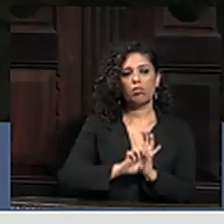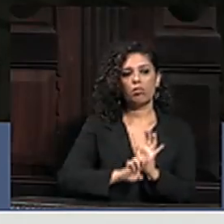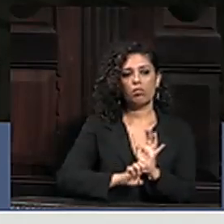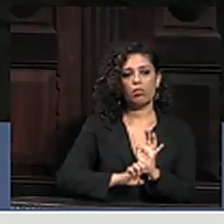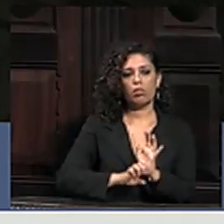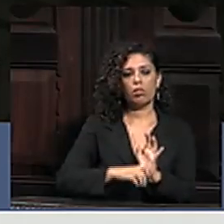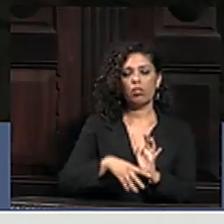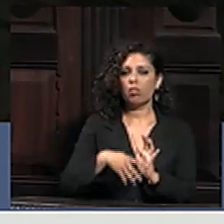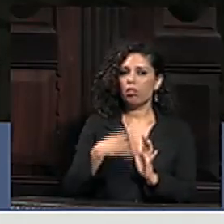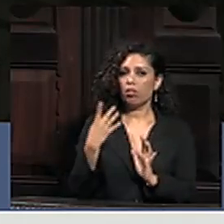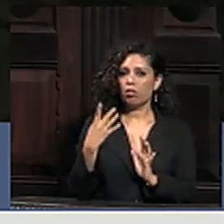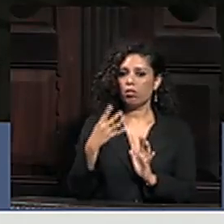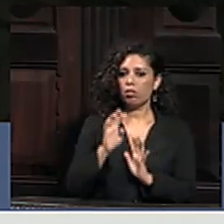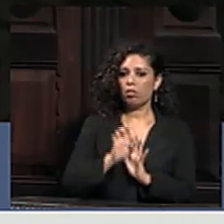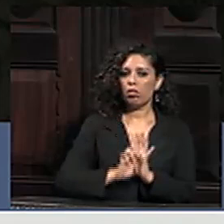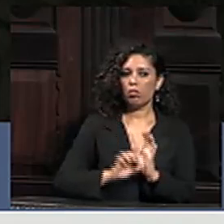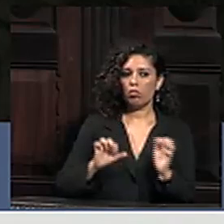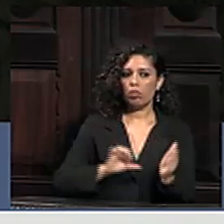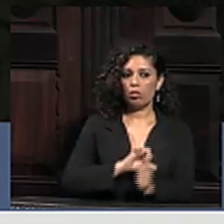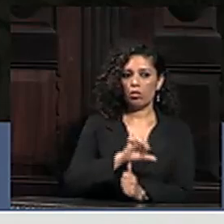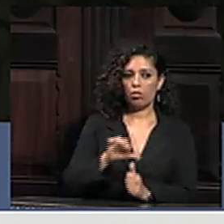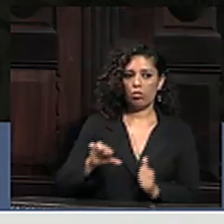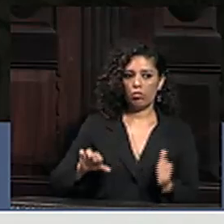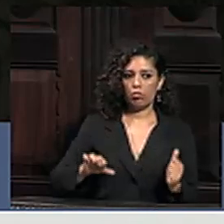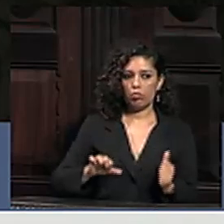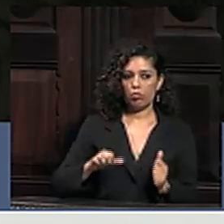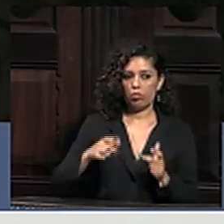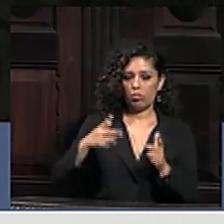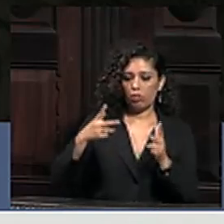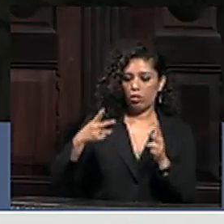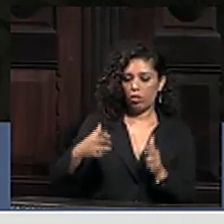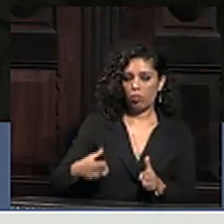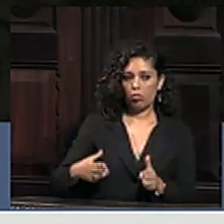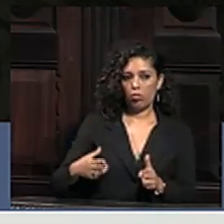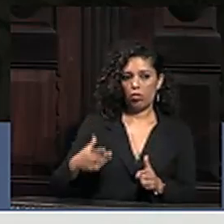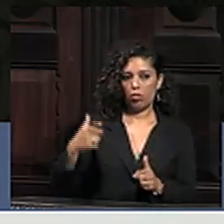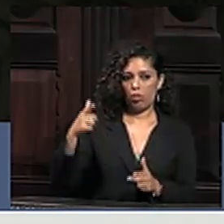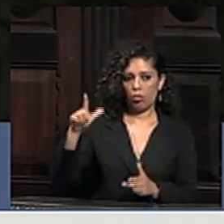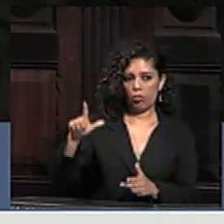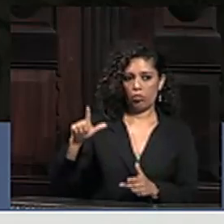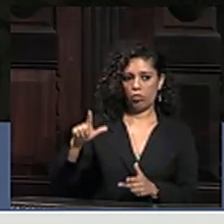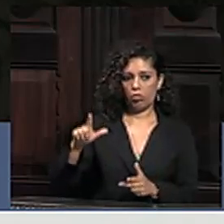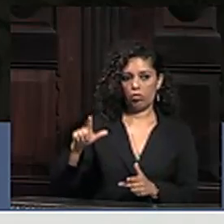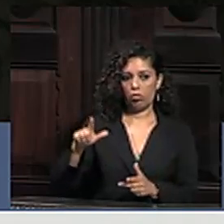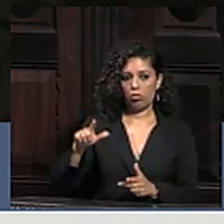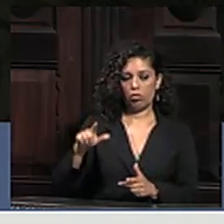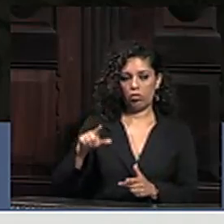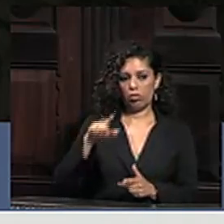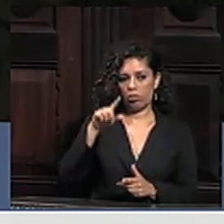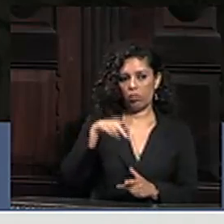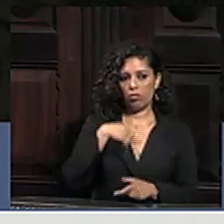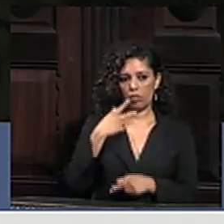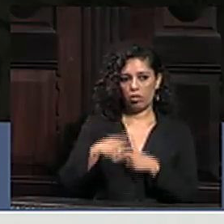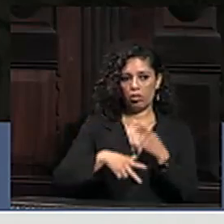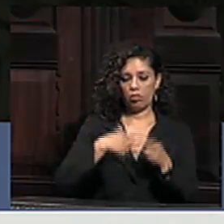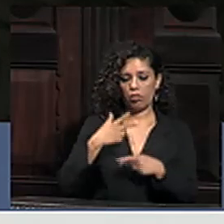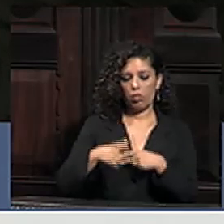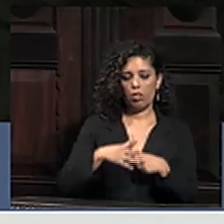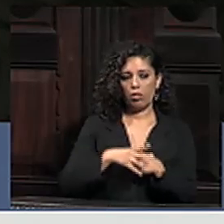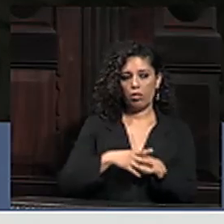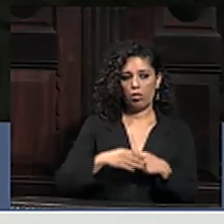emenda modificativa é a mesma do caput, que Vossa Excelência faz no